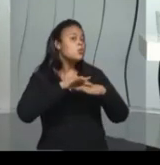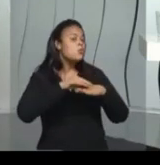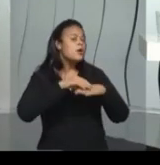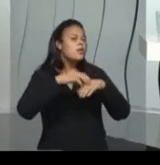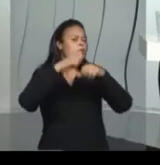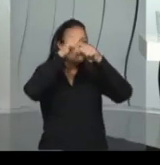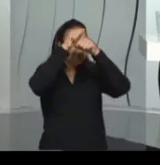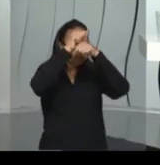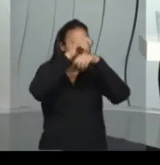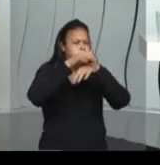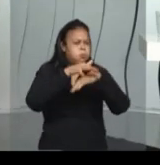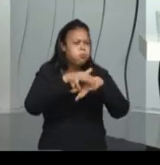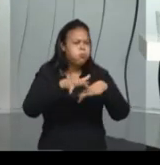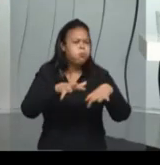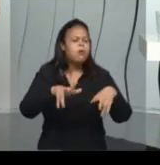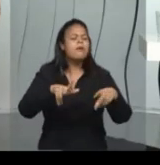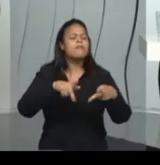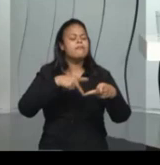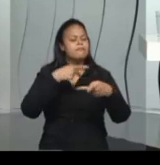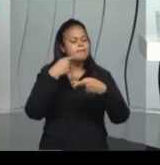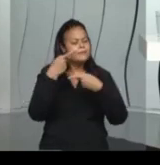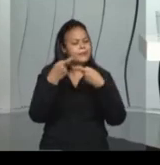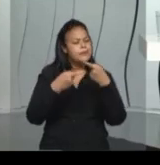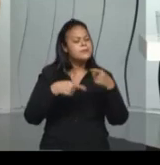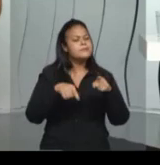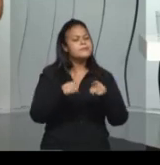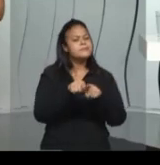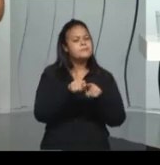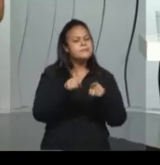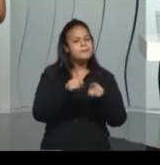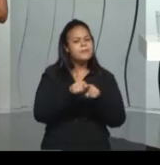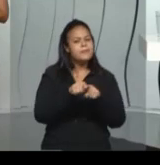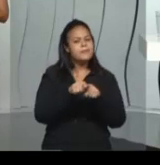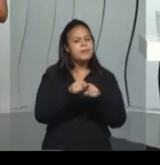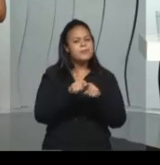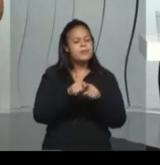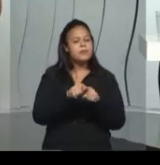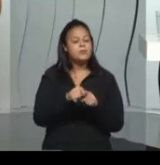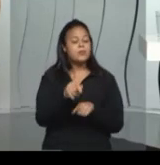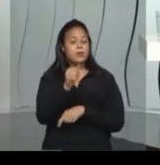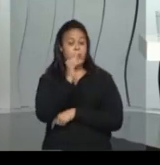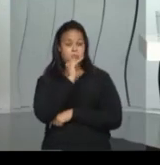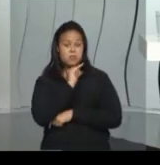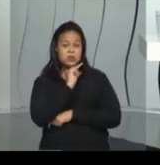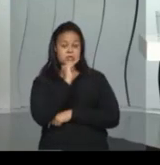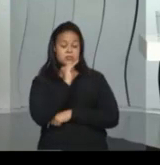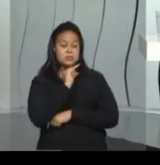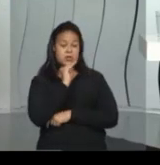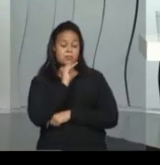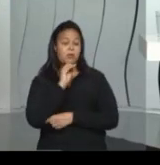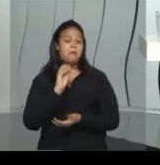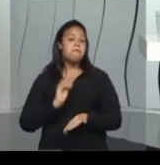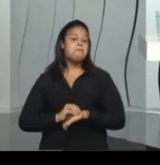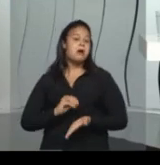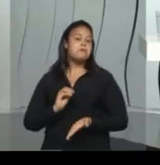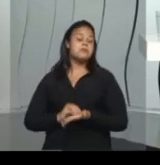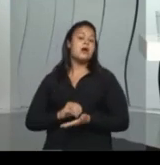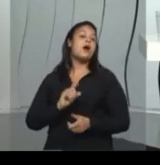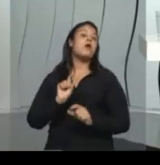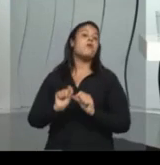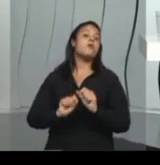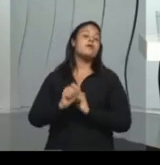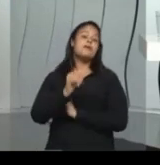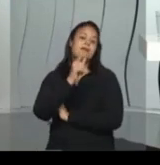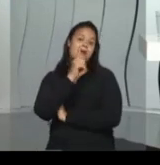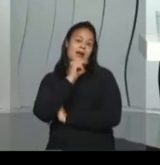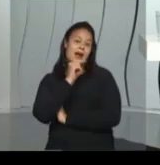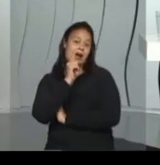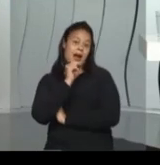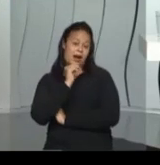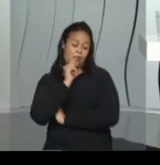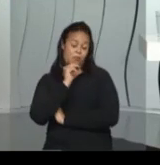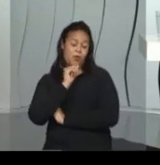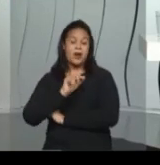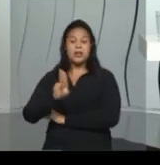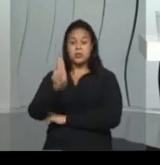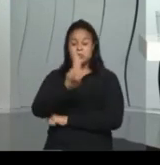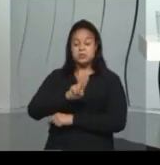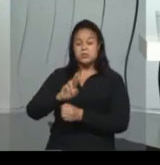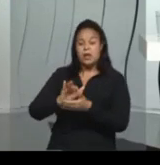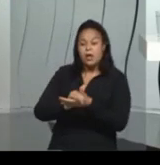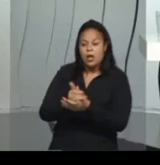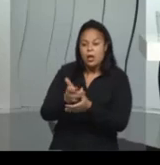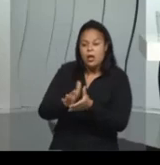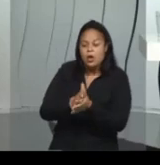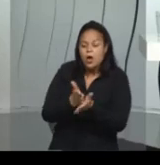ser uma devastação, né? Ela cita o exemplo de não ter água e as pessoas usarem cinzas, até para mostrar